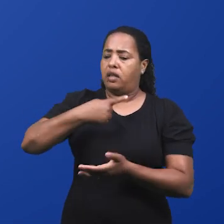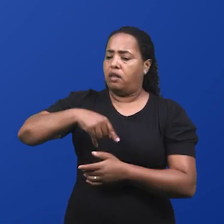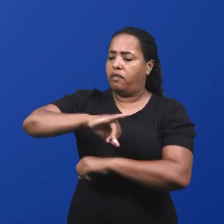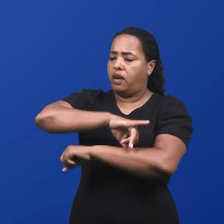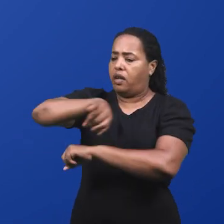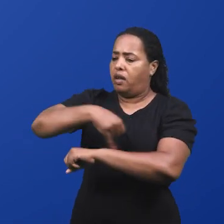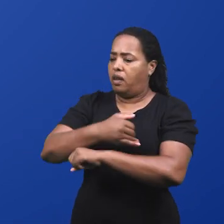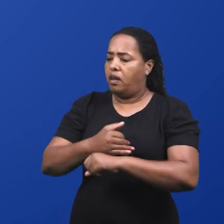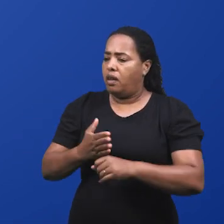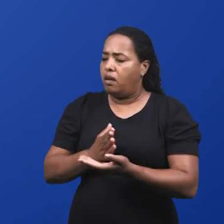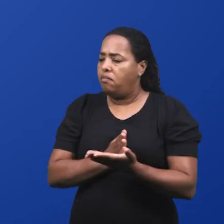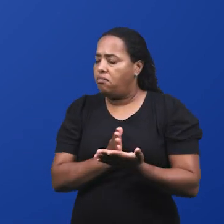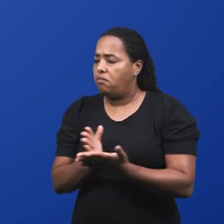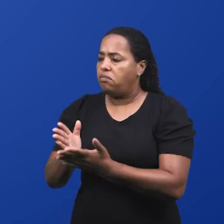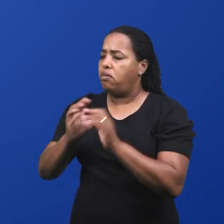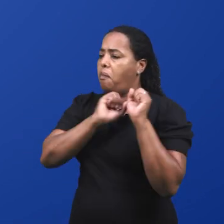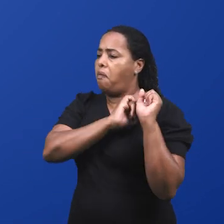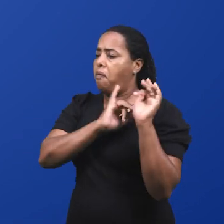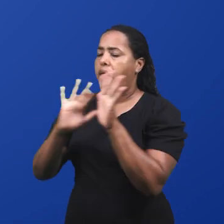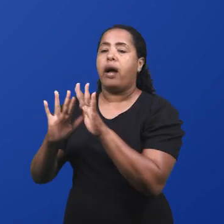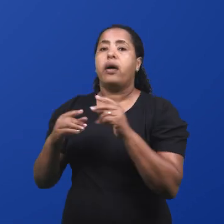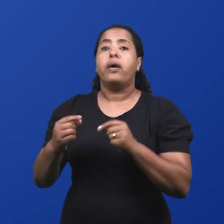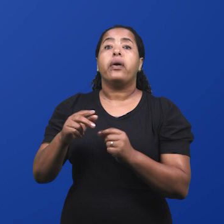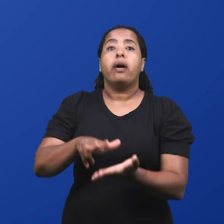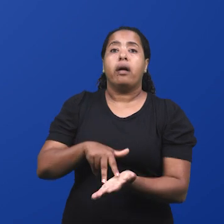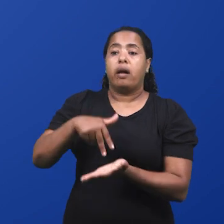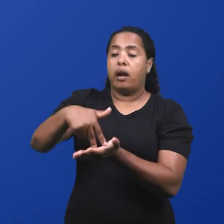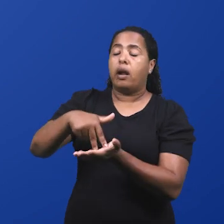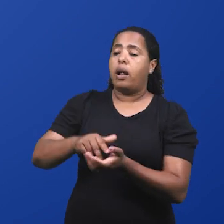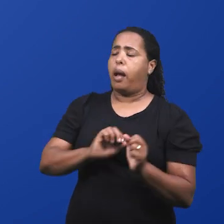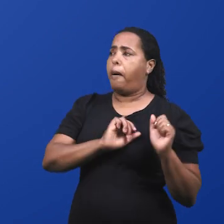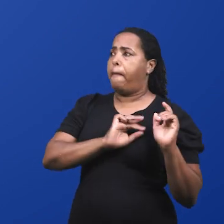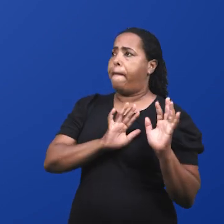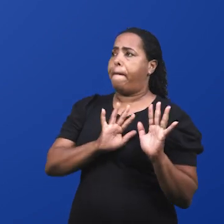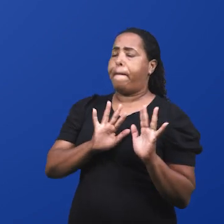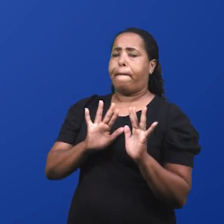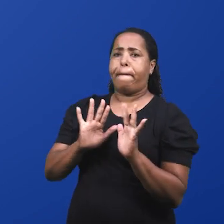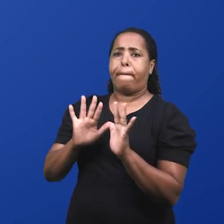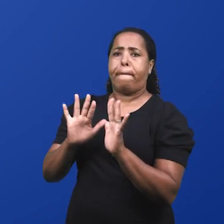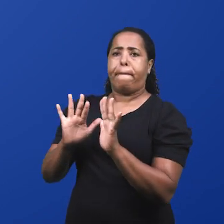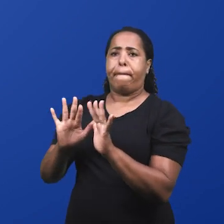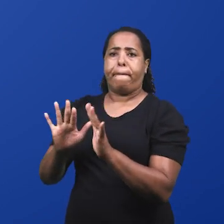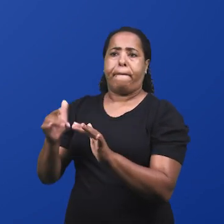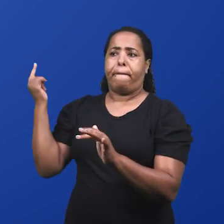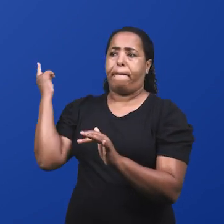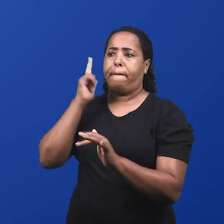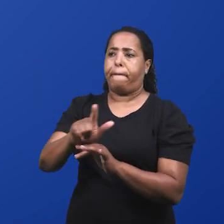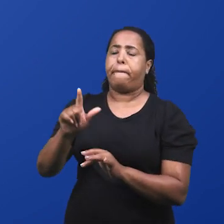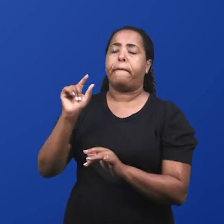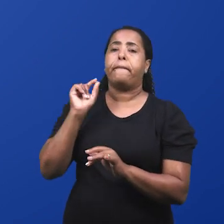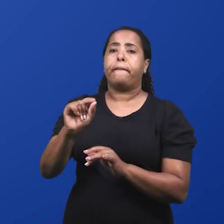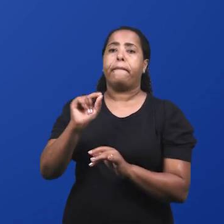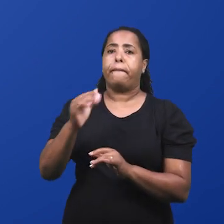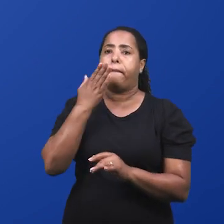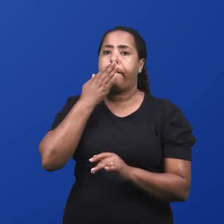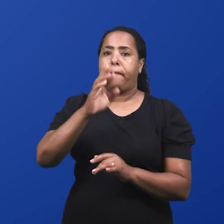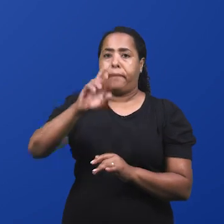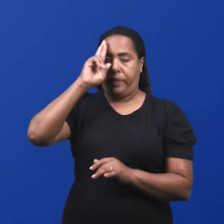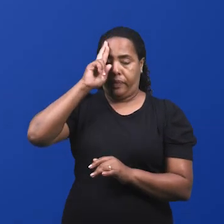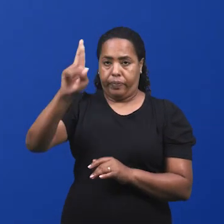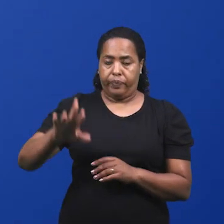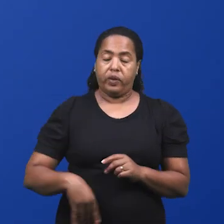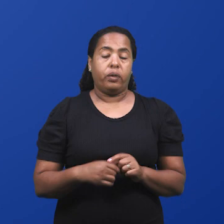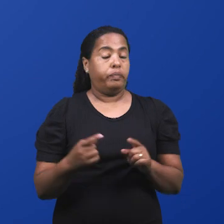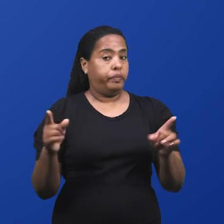o Senhor quer que eles se levantem e estejam na posição e caminhem para eles verem e alcançarem aquilo que o Senhor tinha